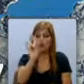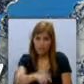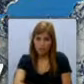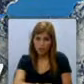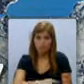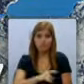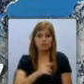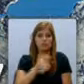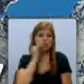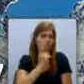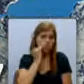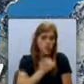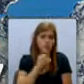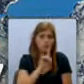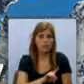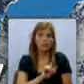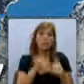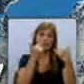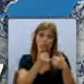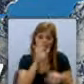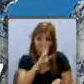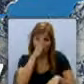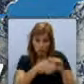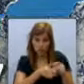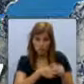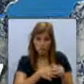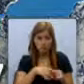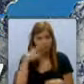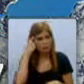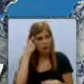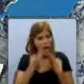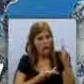novas queixas e aí no segundo tempo terá que ser sempre equacionada a possibilidade cirúrgica.